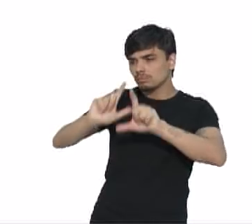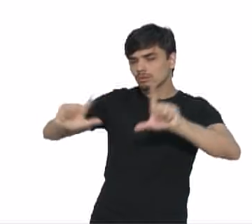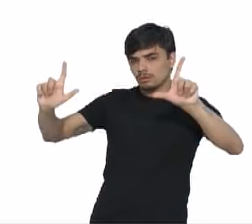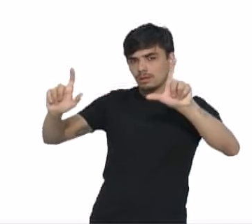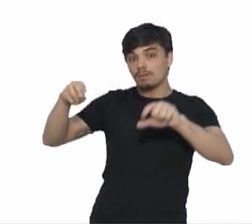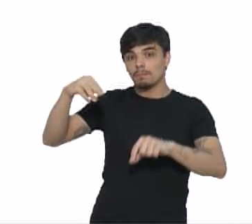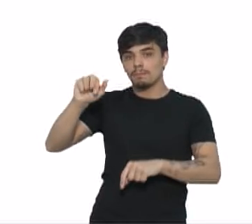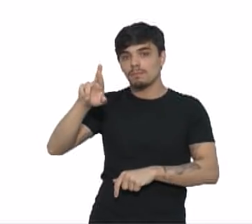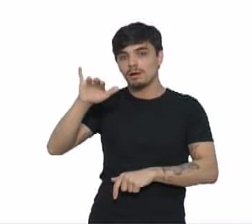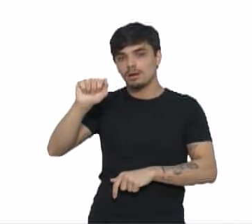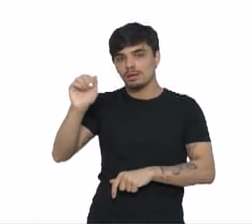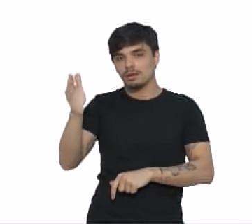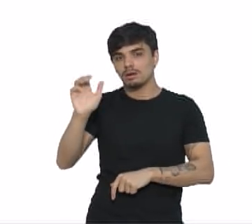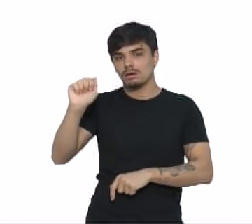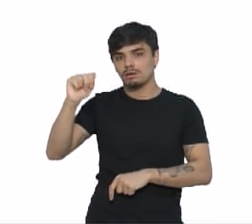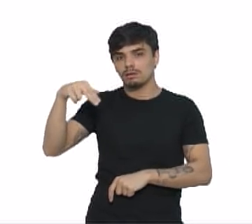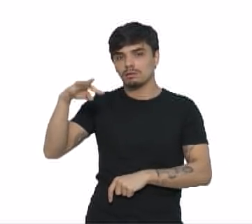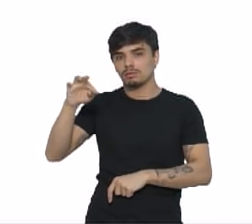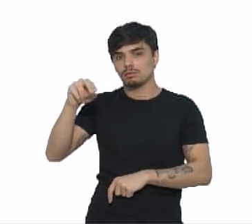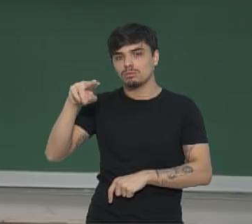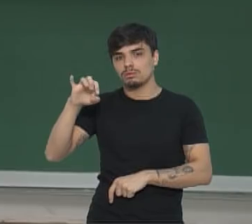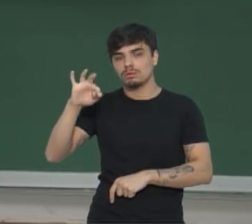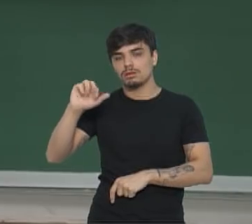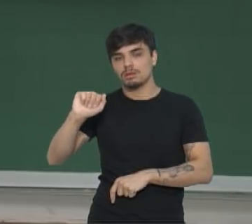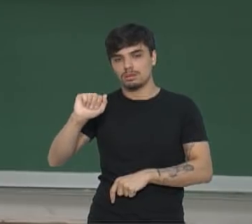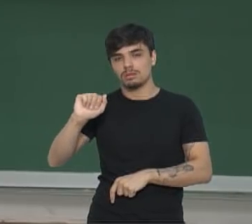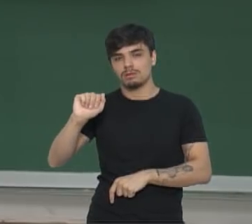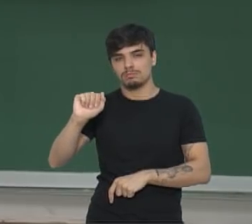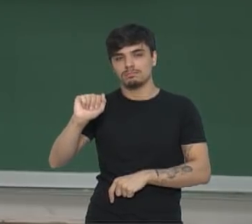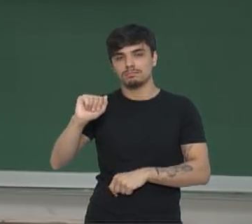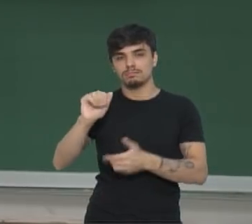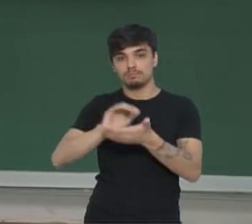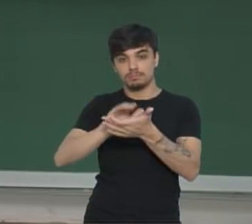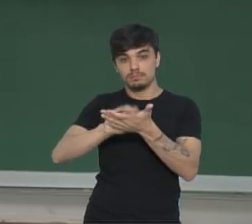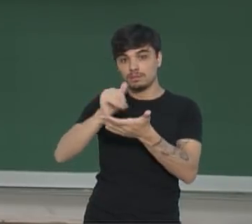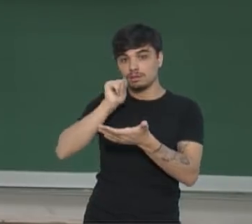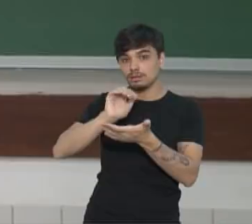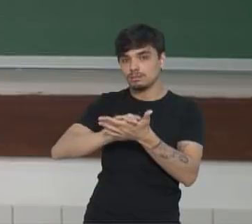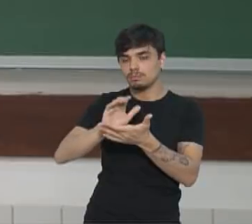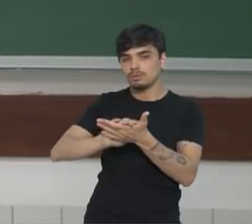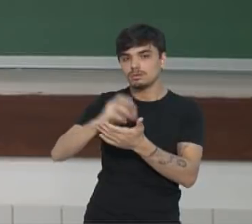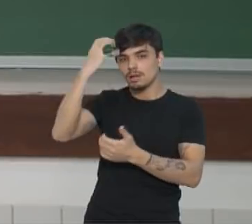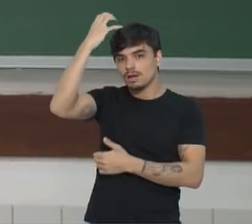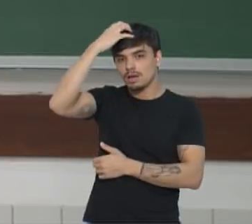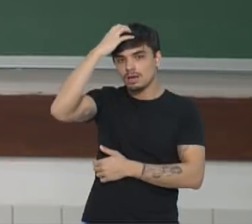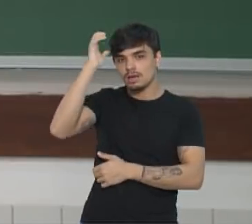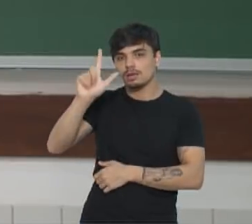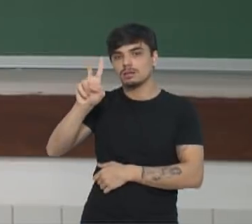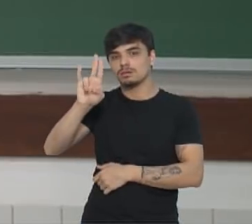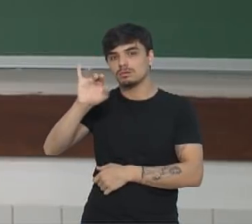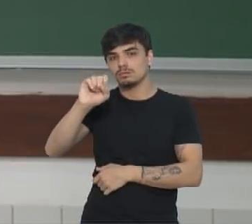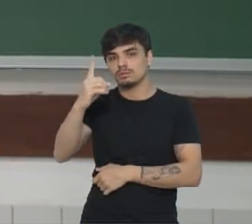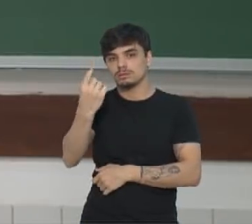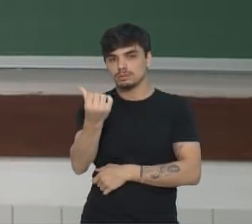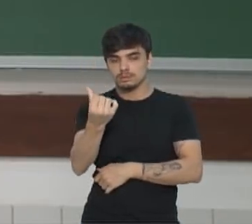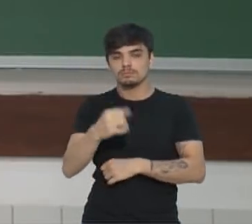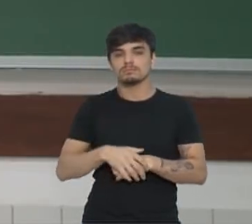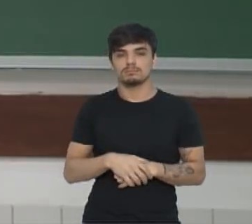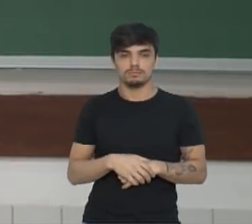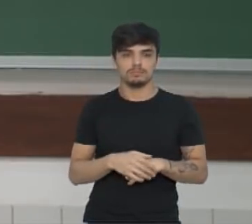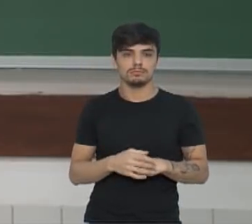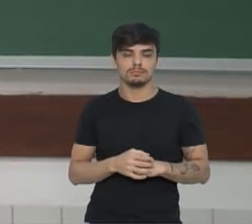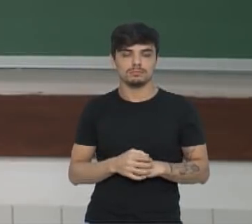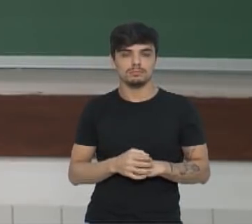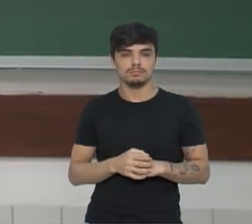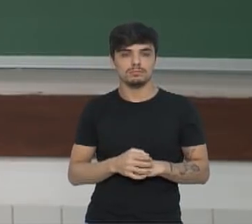da Áustria e esposa do rei Luís XVI. O rei que governava de Versalhes e que o povo